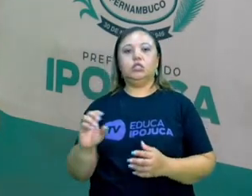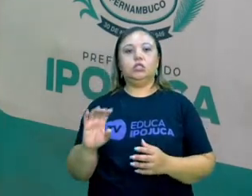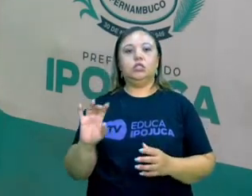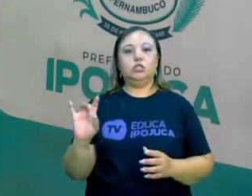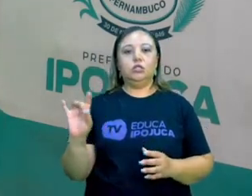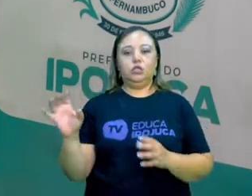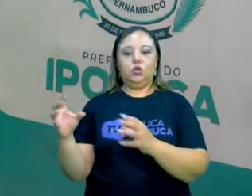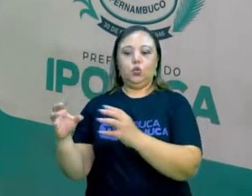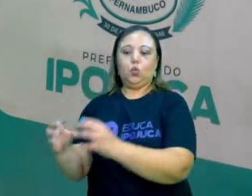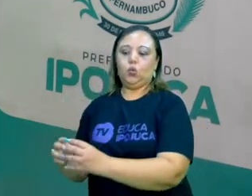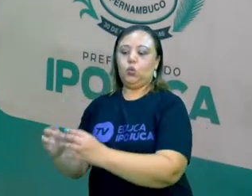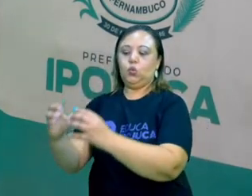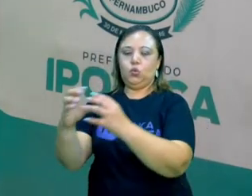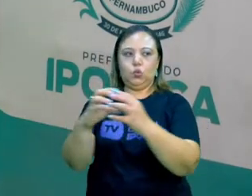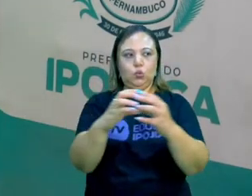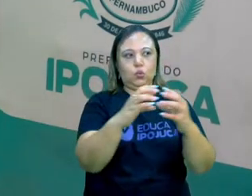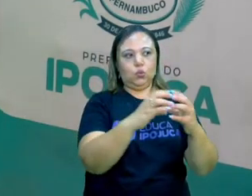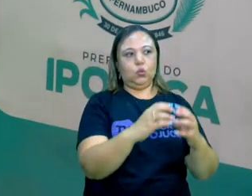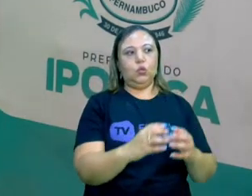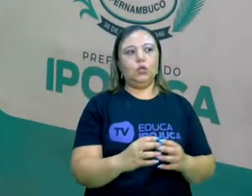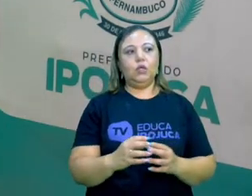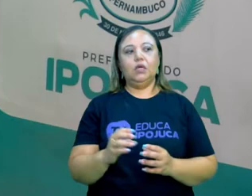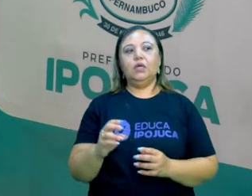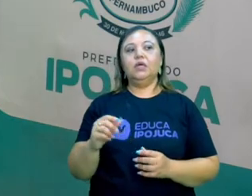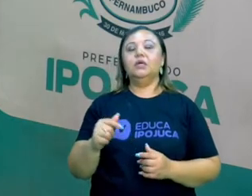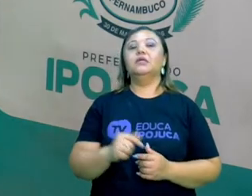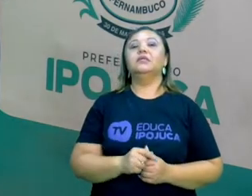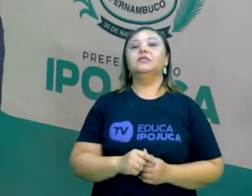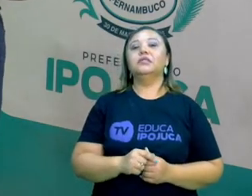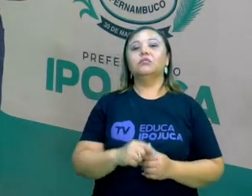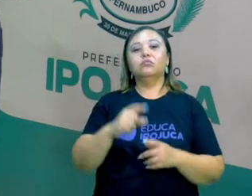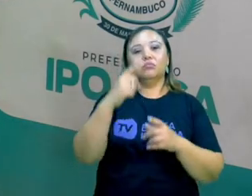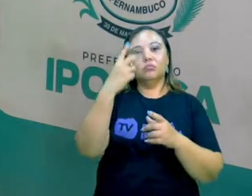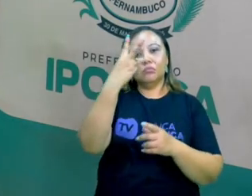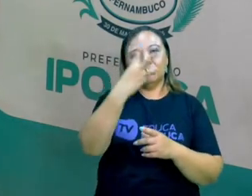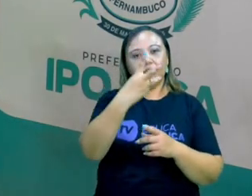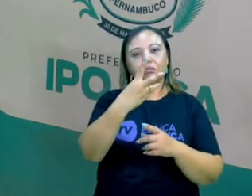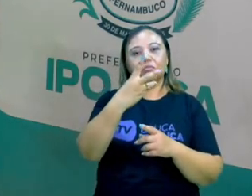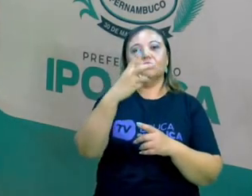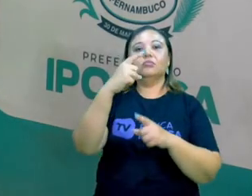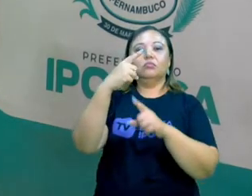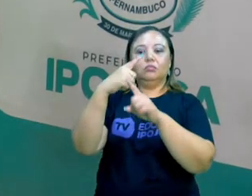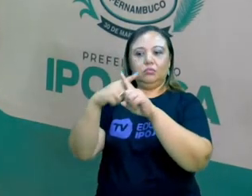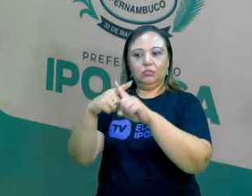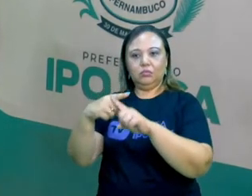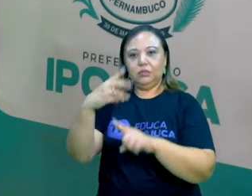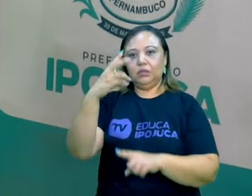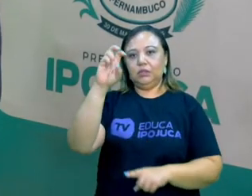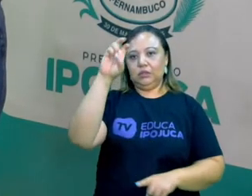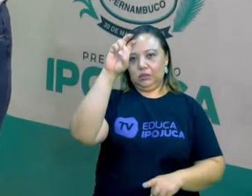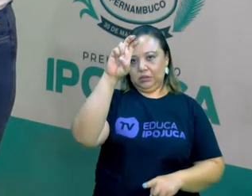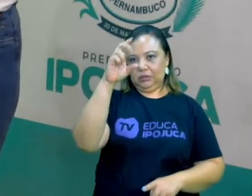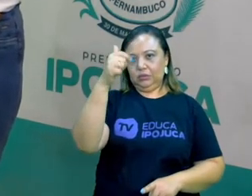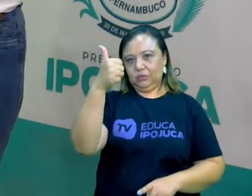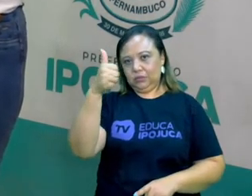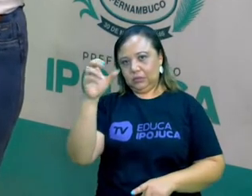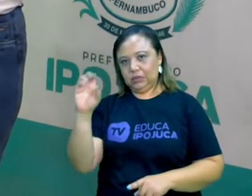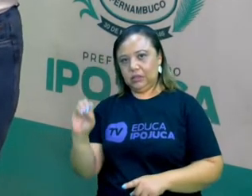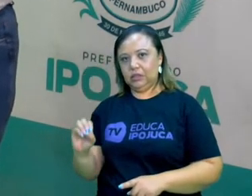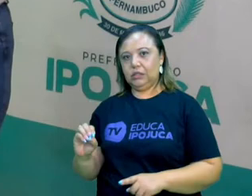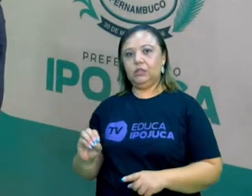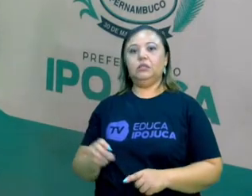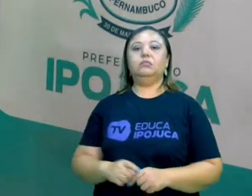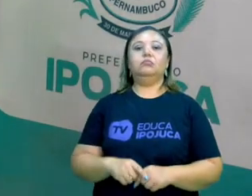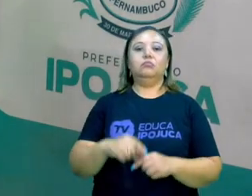coisa aqui, 3 vezes 510 dá 530. Vocês observaram que a maioria das continhas de